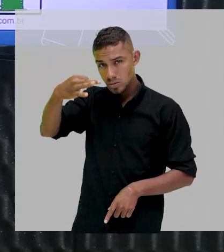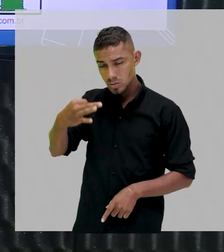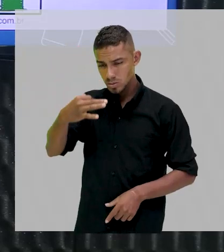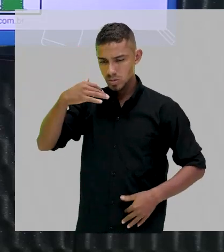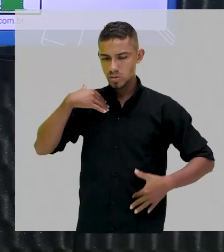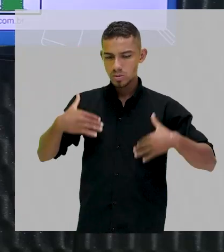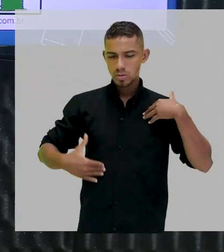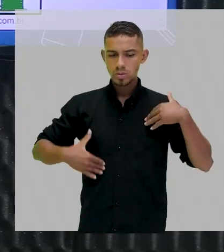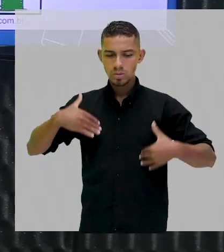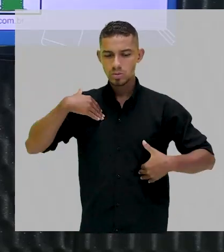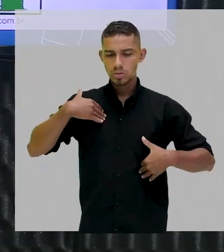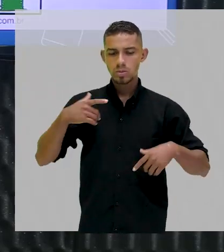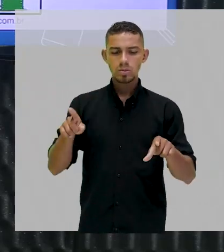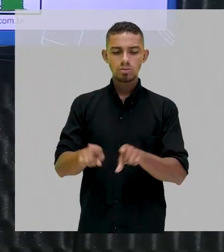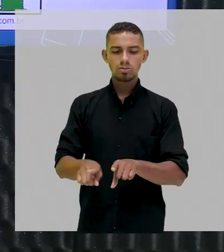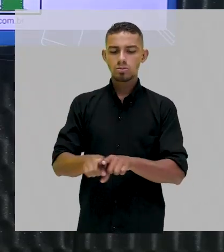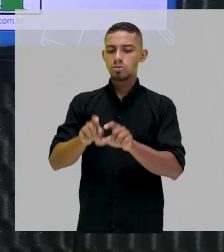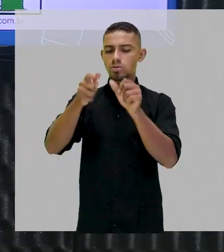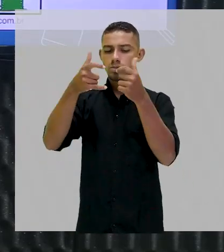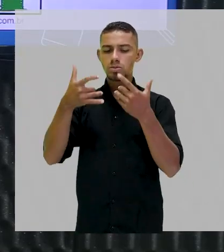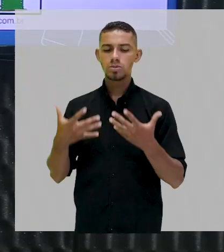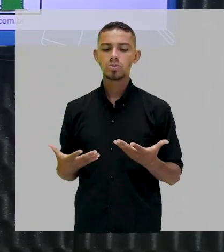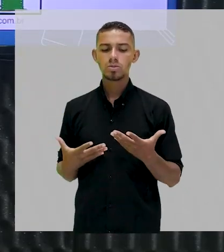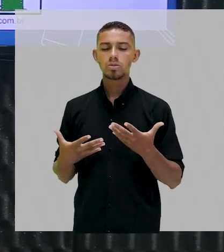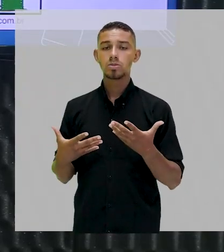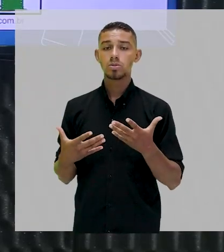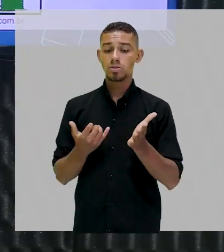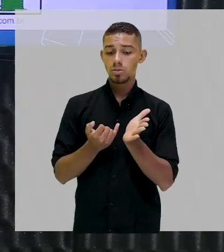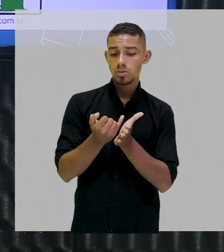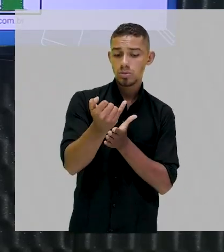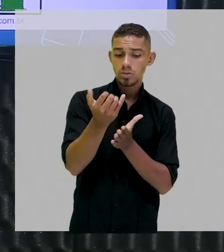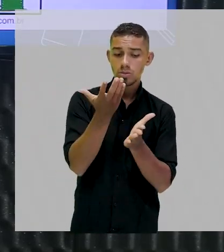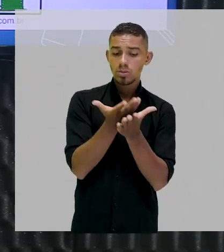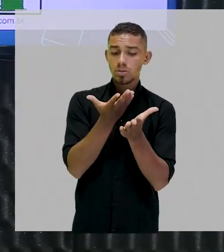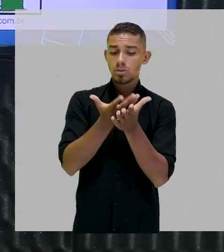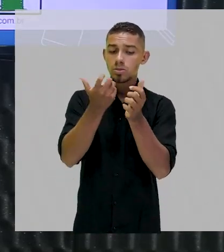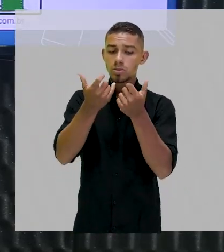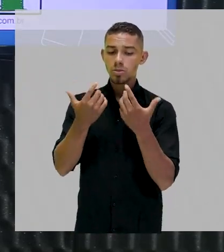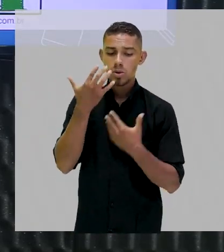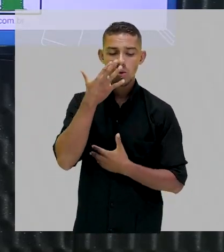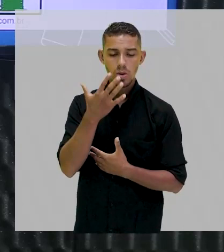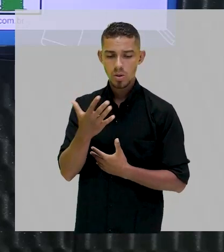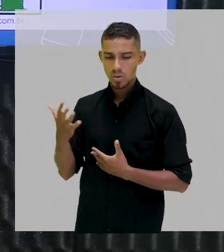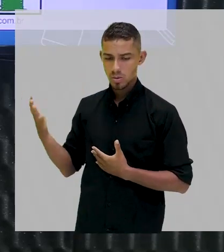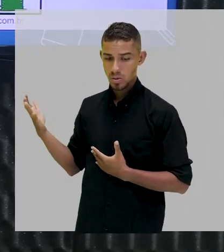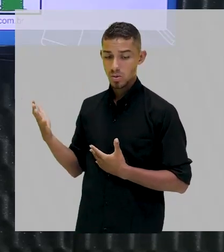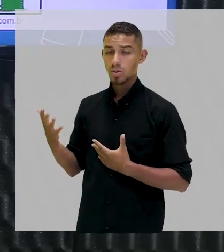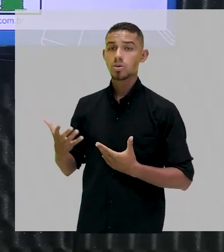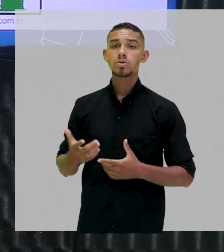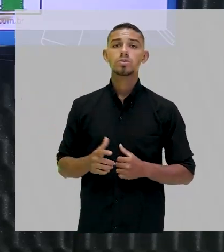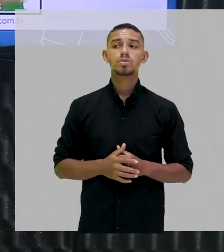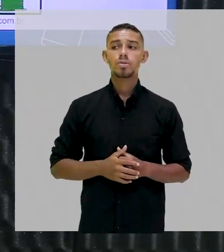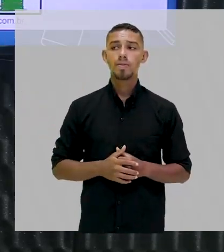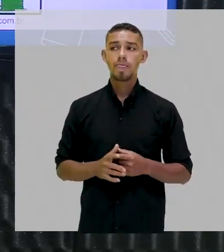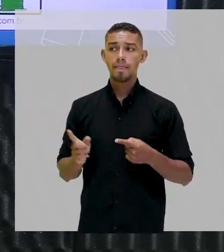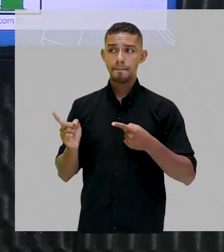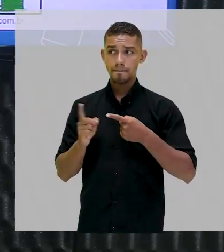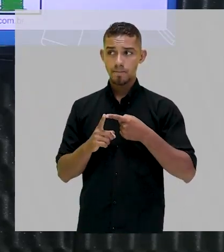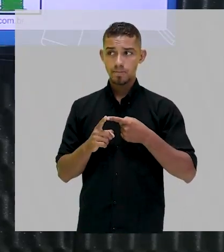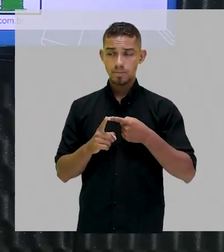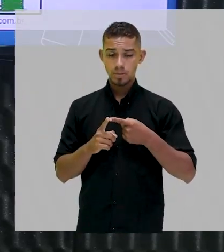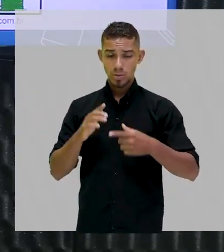para vocês ainda há pouco na introdução da nossa aula. Olhem essas expressões que aparecem aqui, ó.